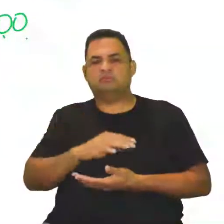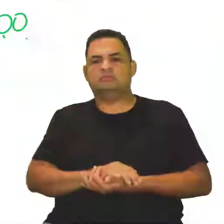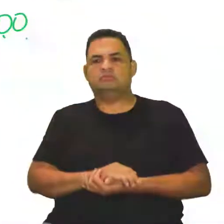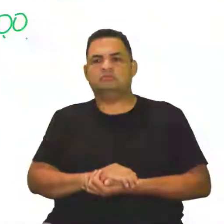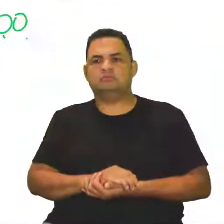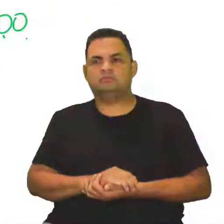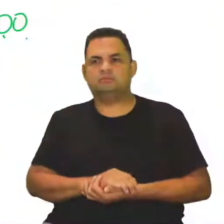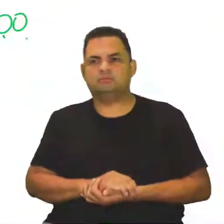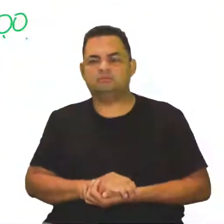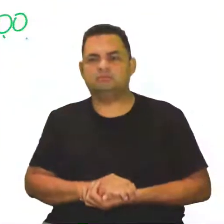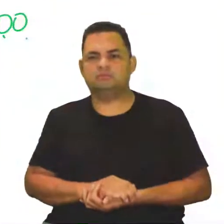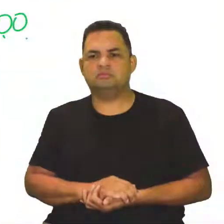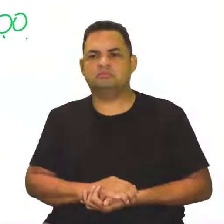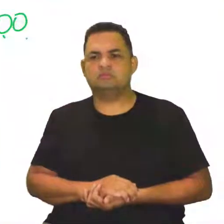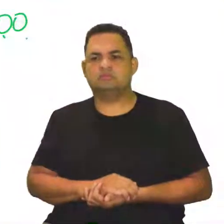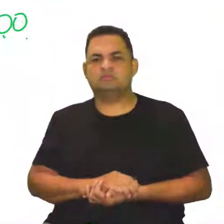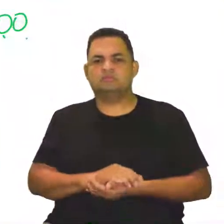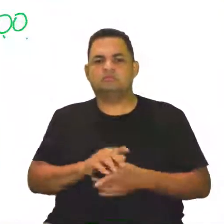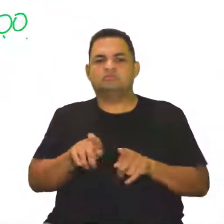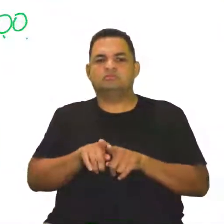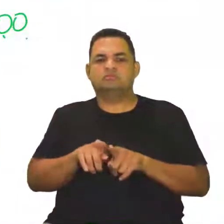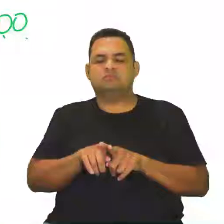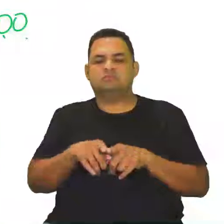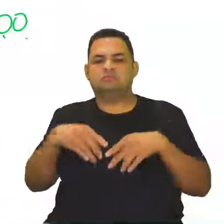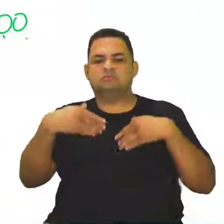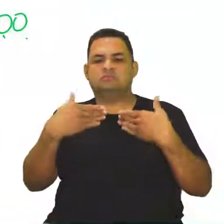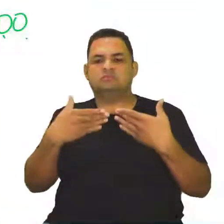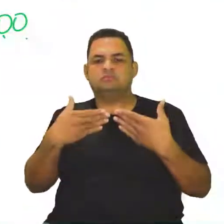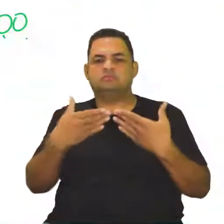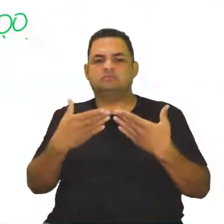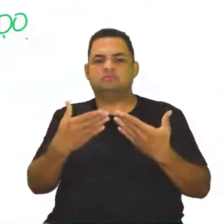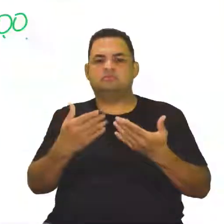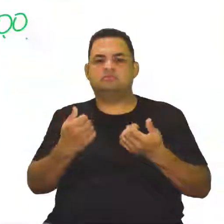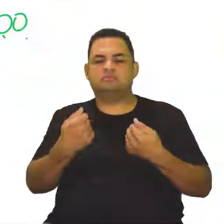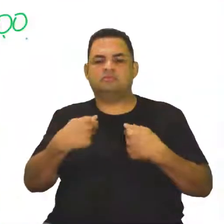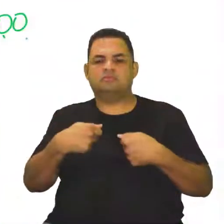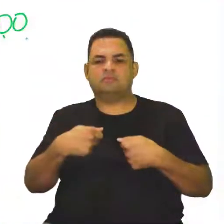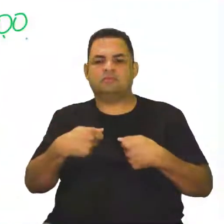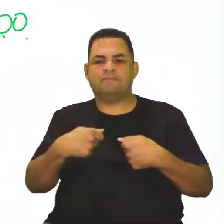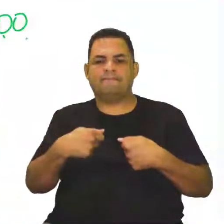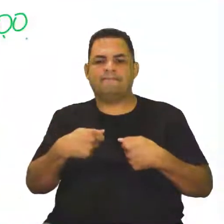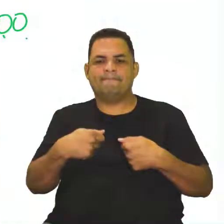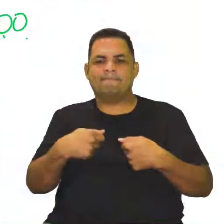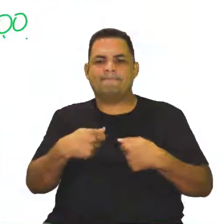Entendido isso? Então aqui também pode ser